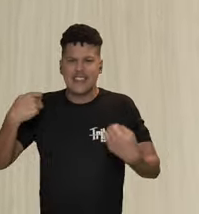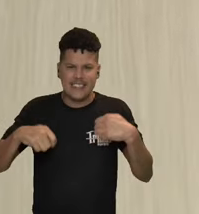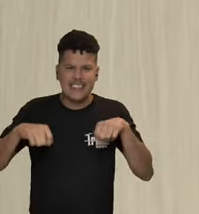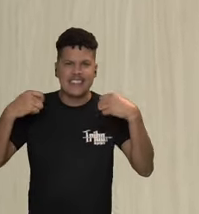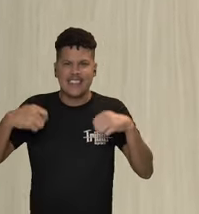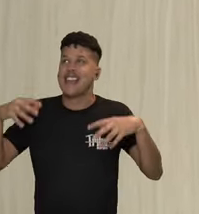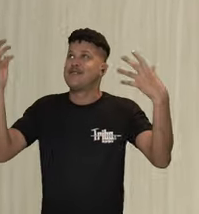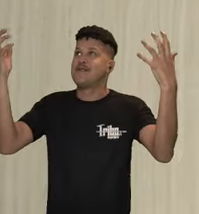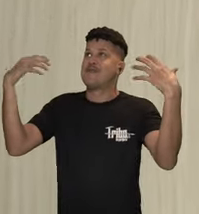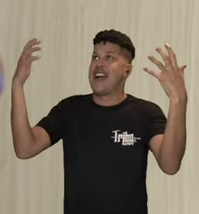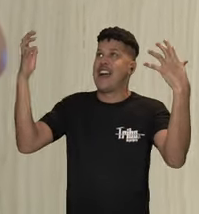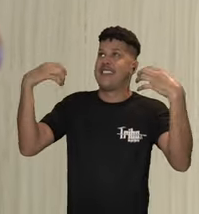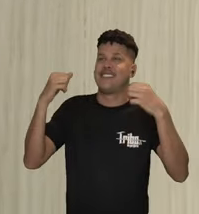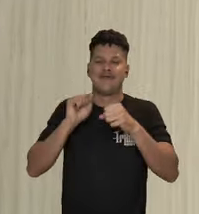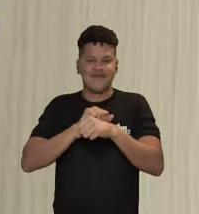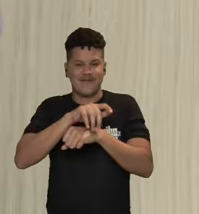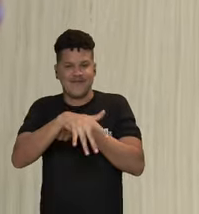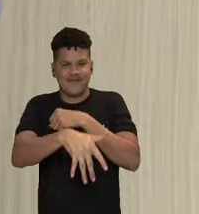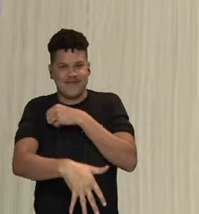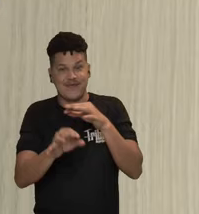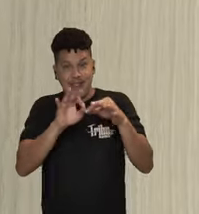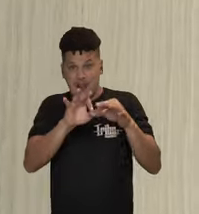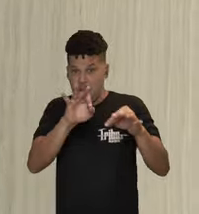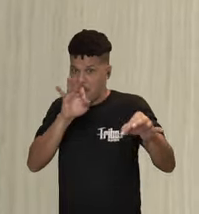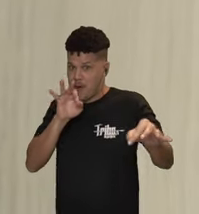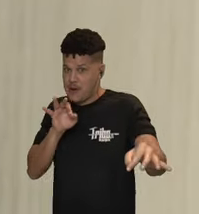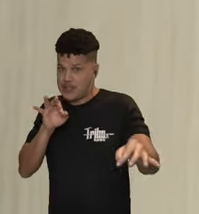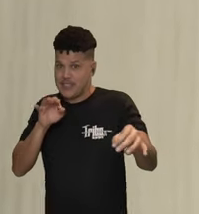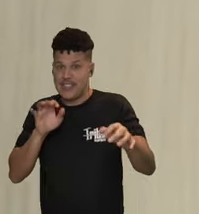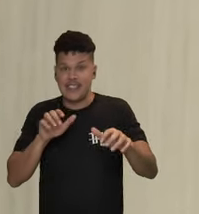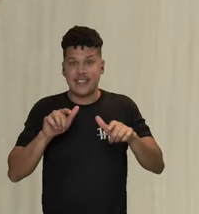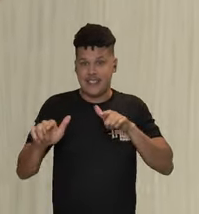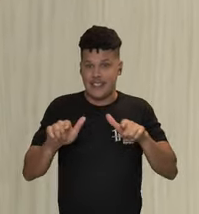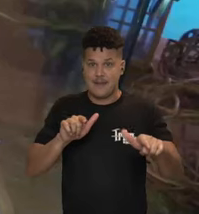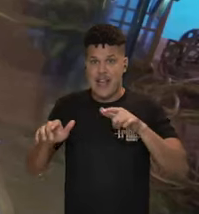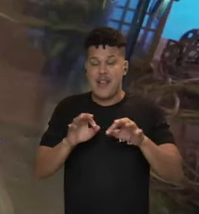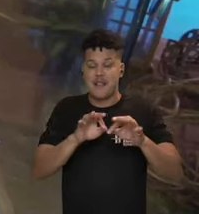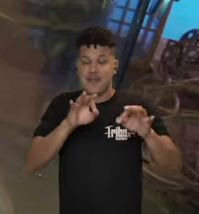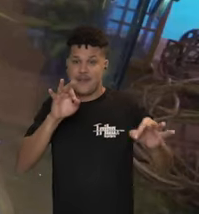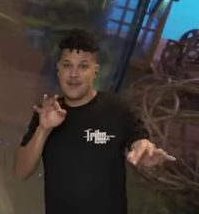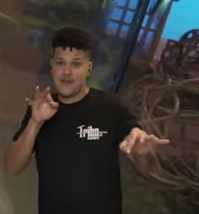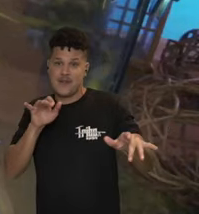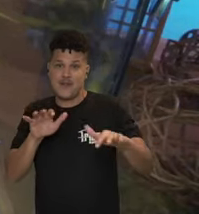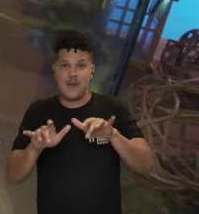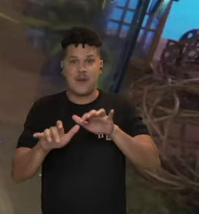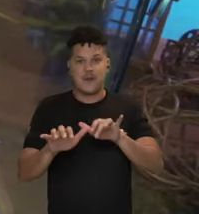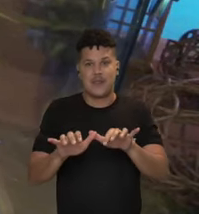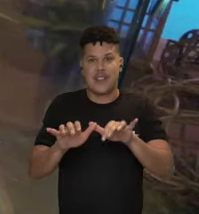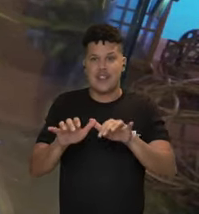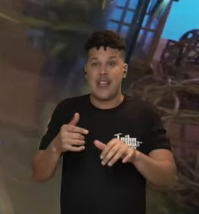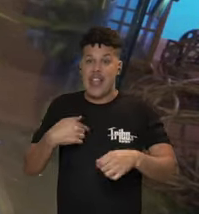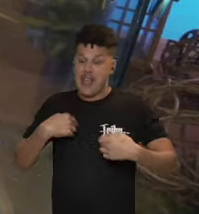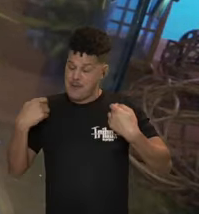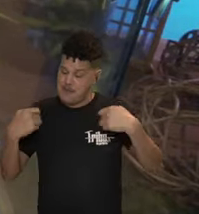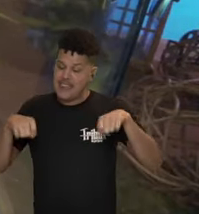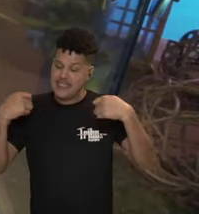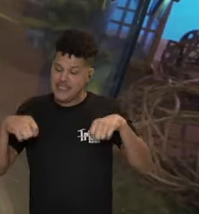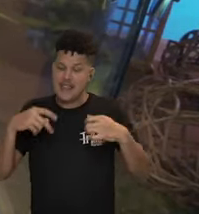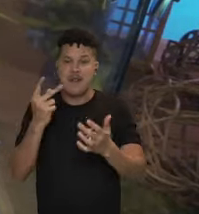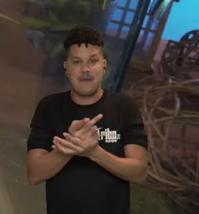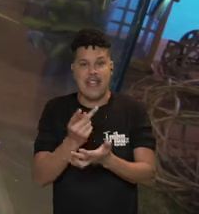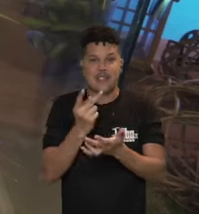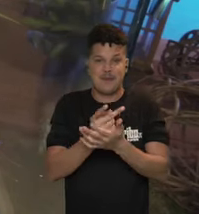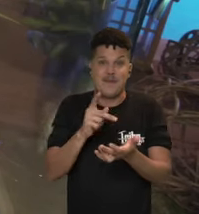banho de cachoeira. Fica longe da HE e do computador. Acho que eu preciso mesmo é ficar